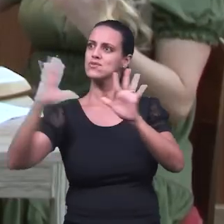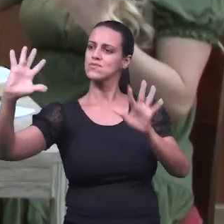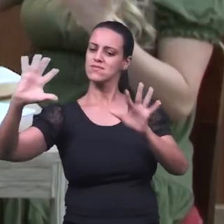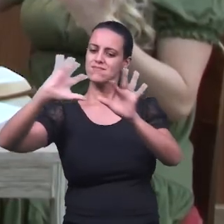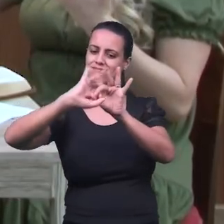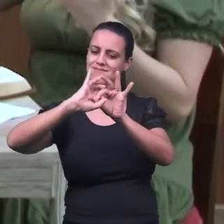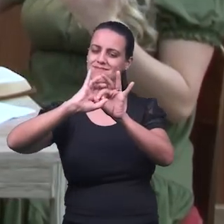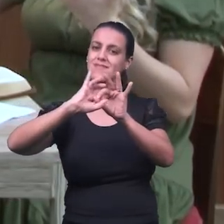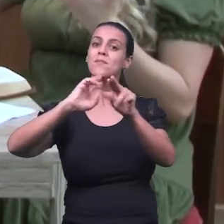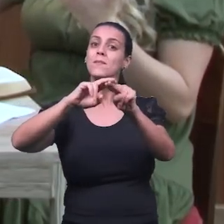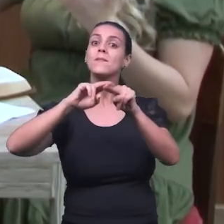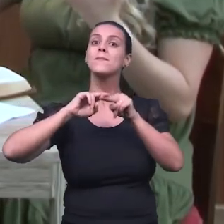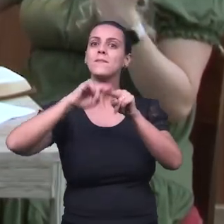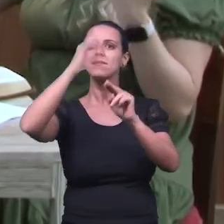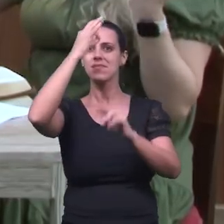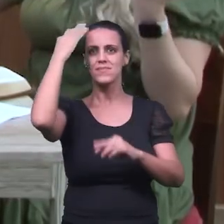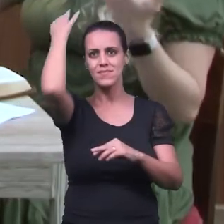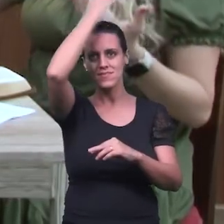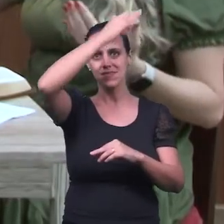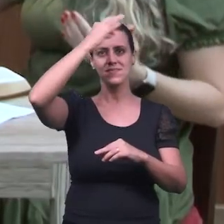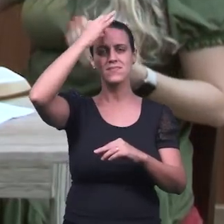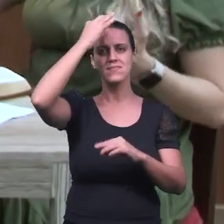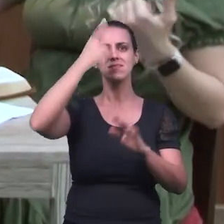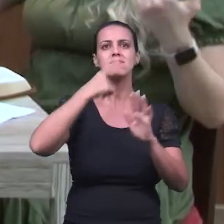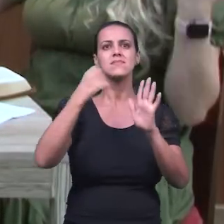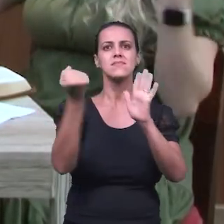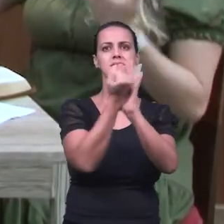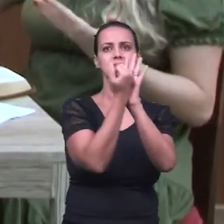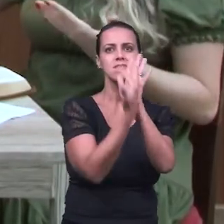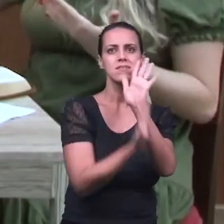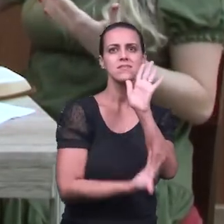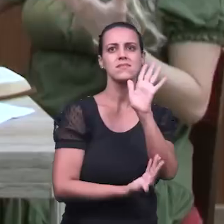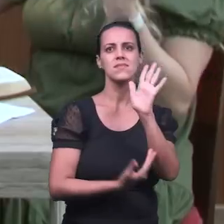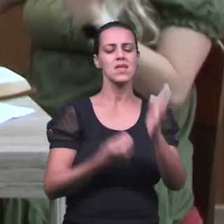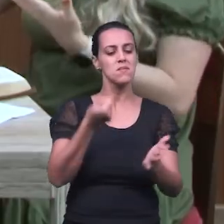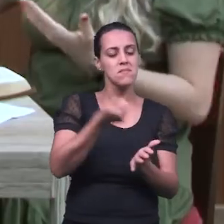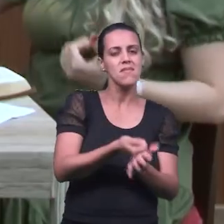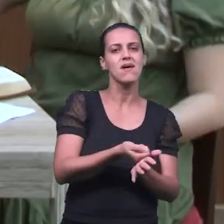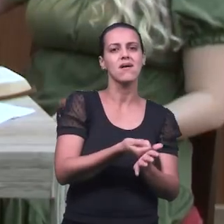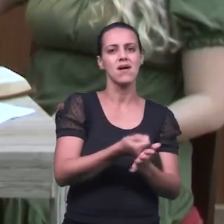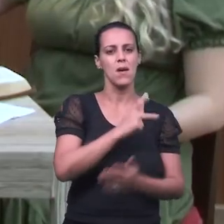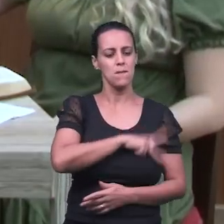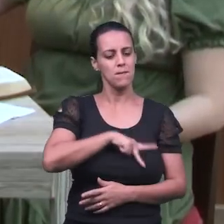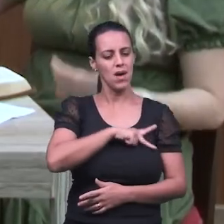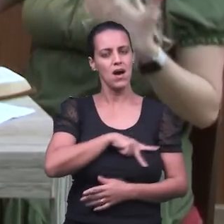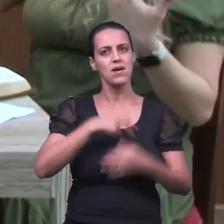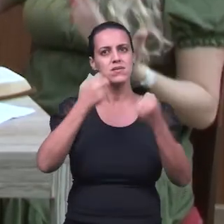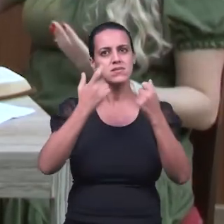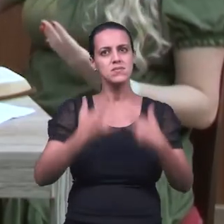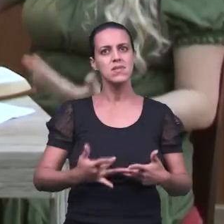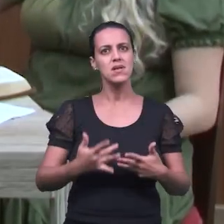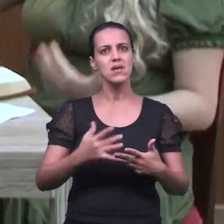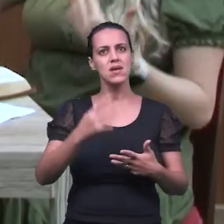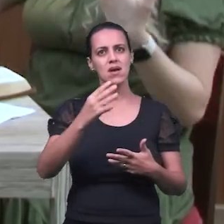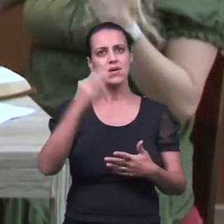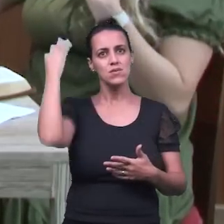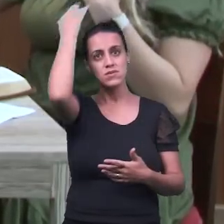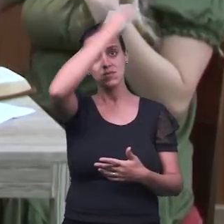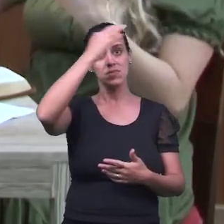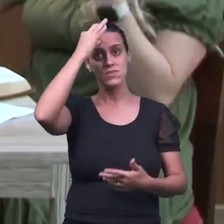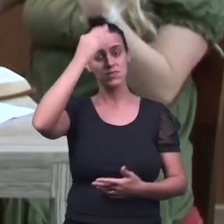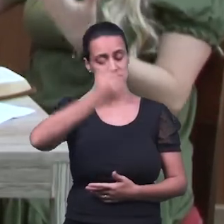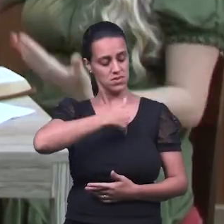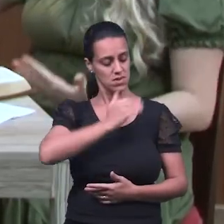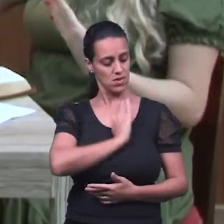se dá pelo Espírito Santo, né? Exatamente. O sangue ali derramado na cruz, o penhor, né? Paulo escreve isso aos Coríntios, que o Espírito Santo nos